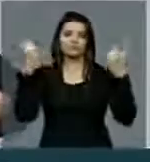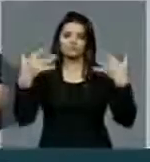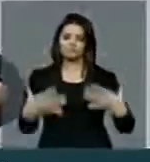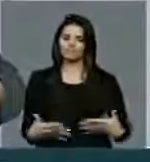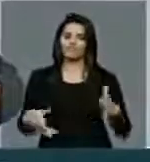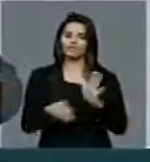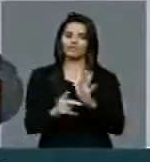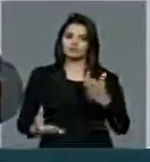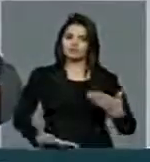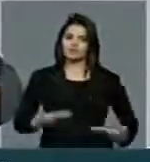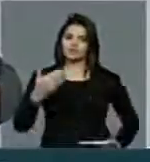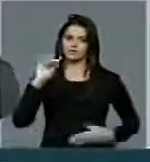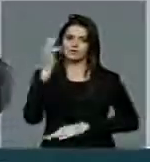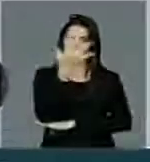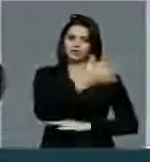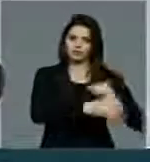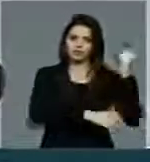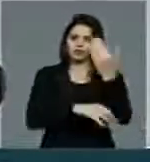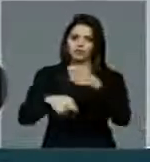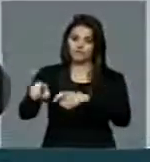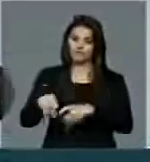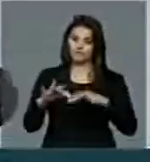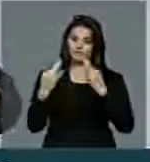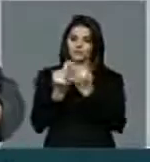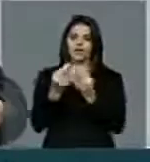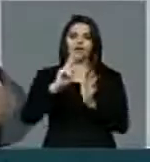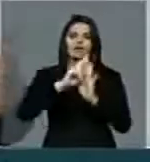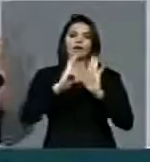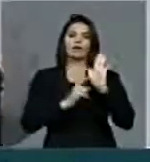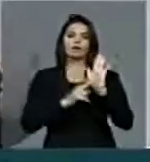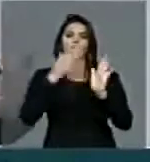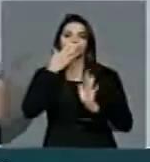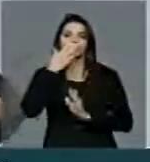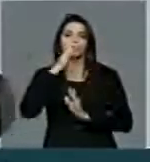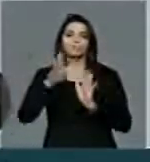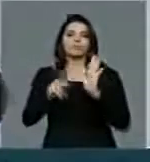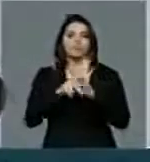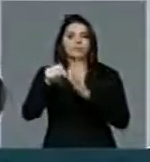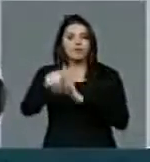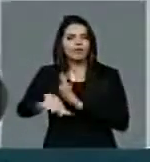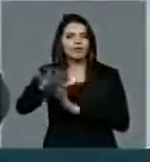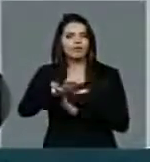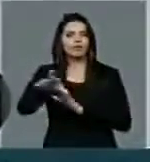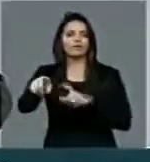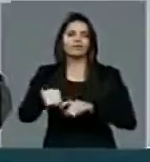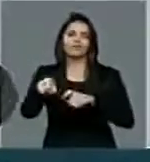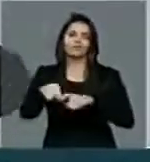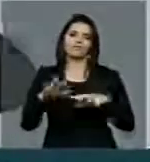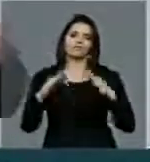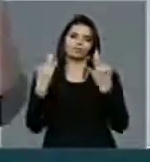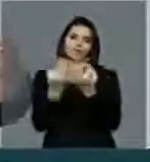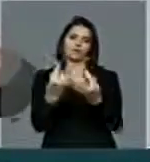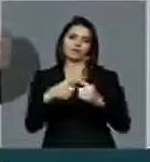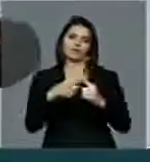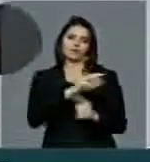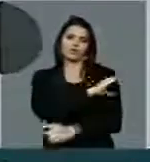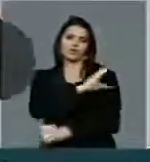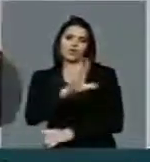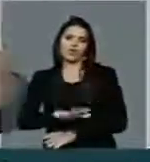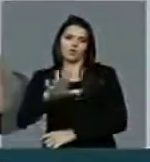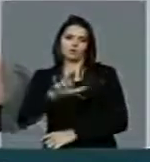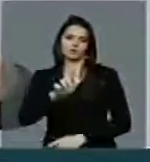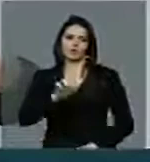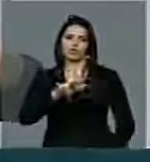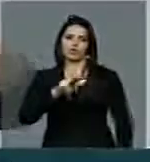ambientais. Agricultura familiar, as regras específicas, não só do ponto de vista de coordenada geográfica,